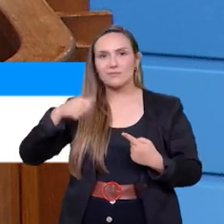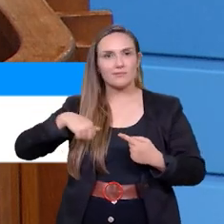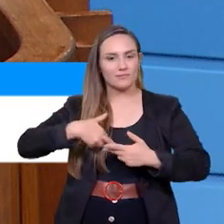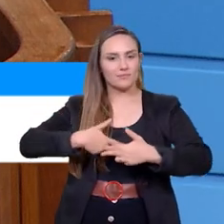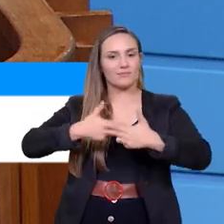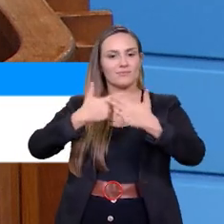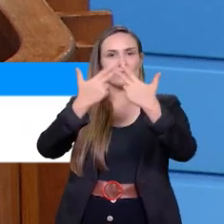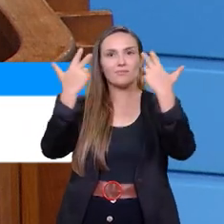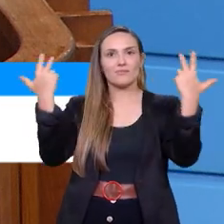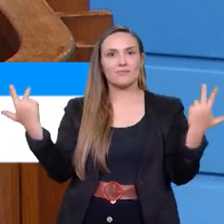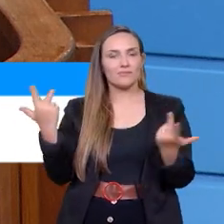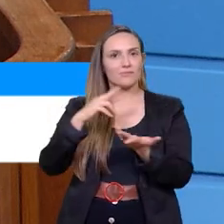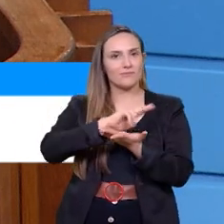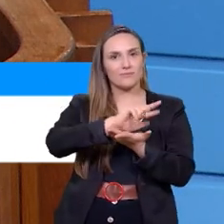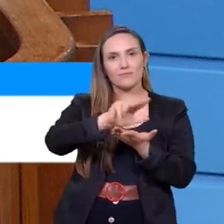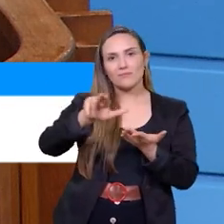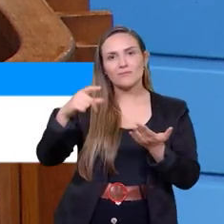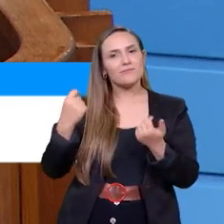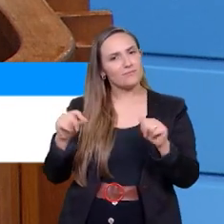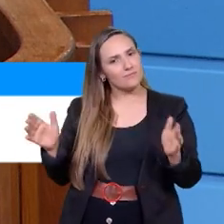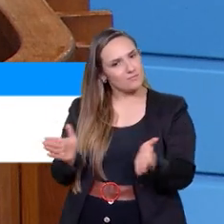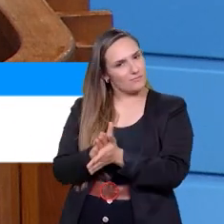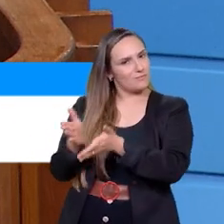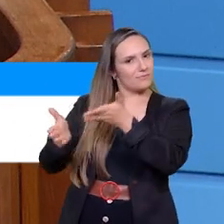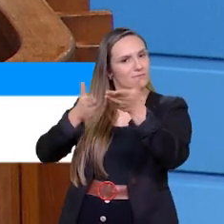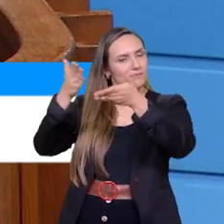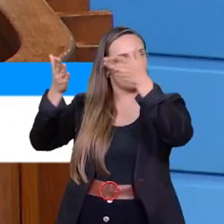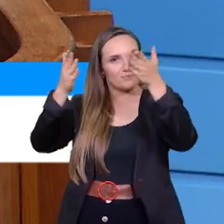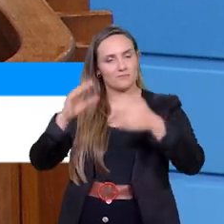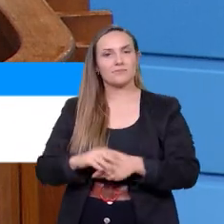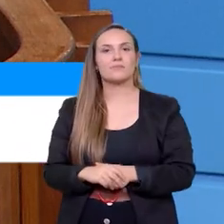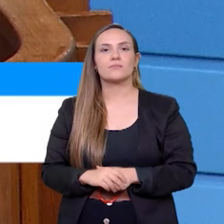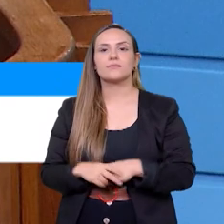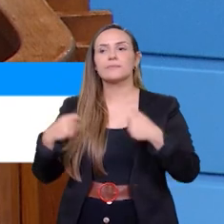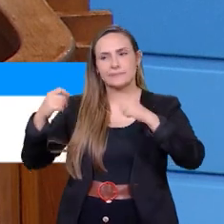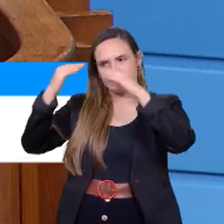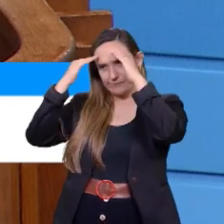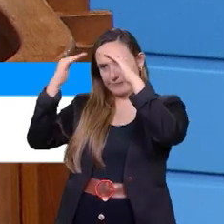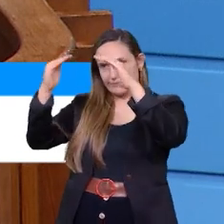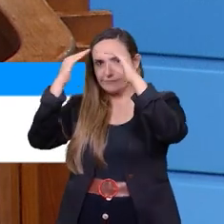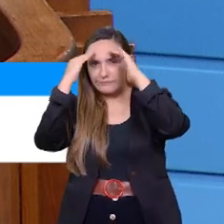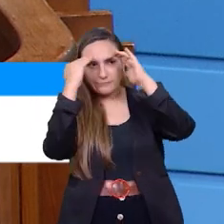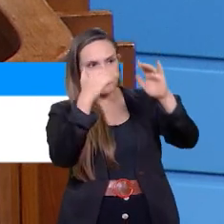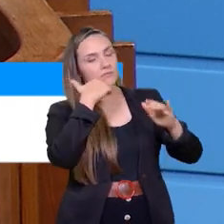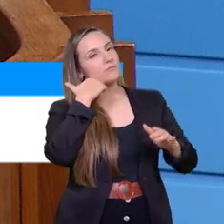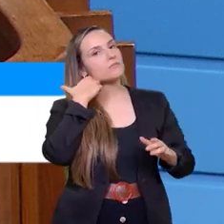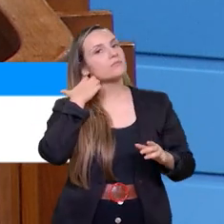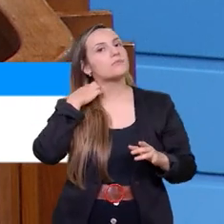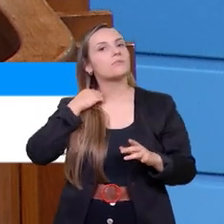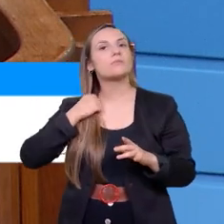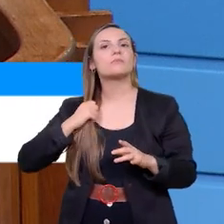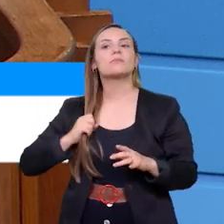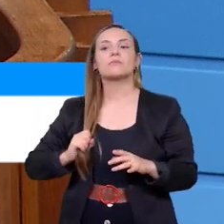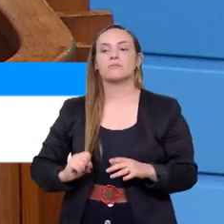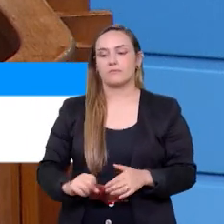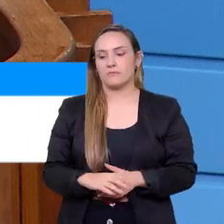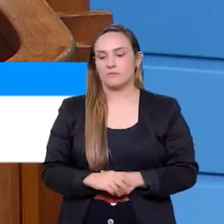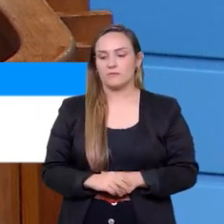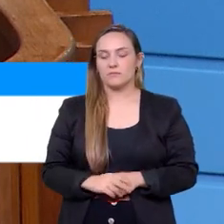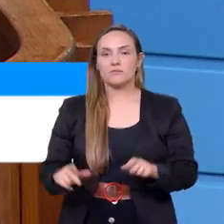exatamente a nossa diversidade a nossa diferença que tem que ser exaltada mas tem que ser respeitada